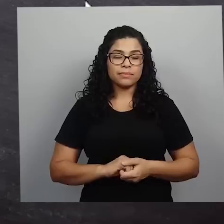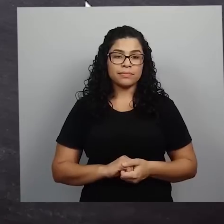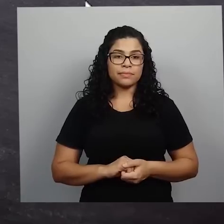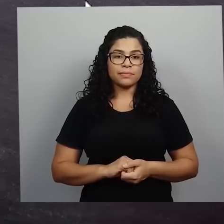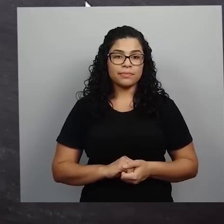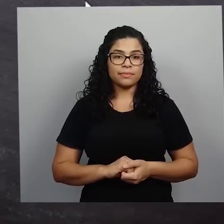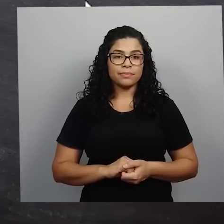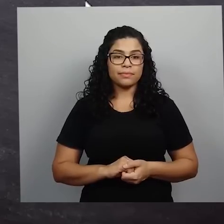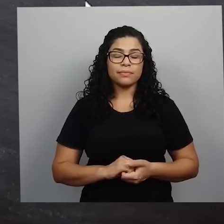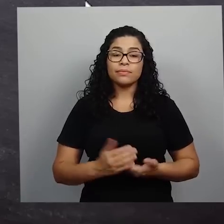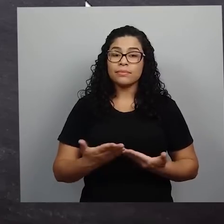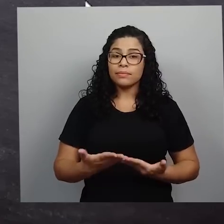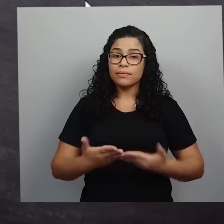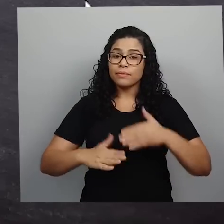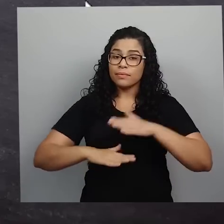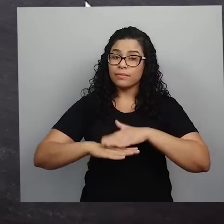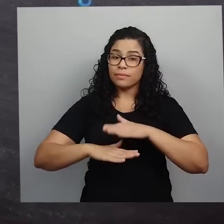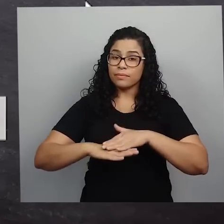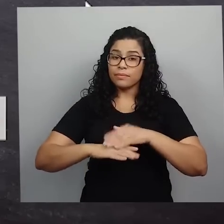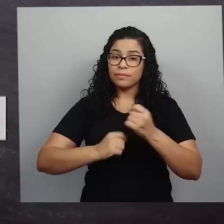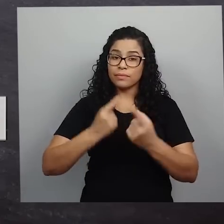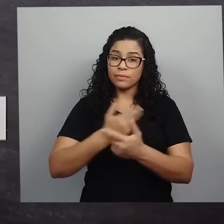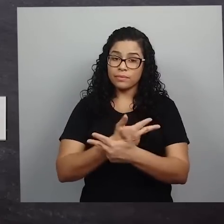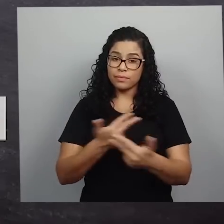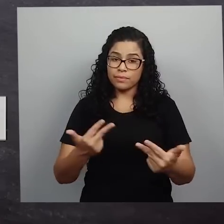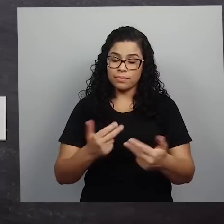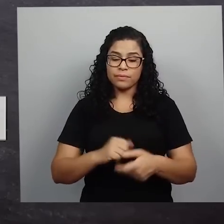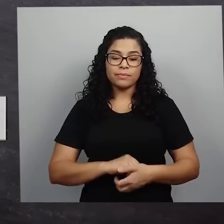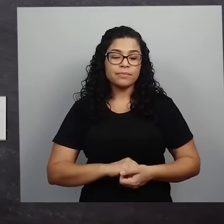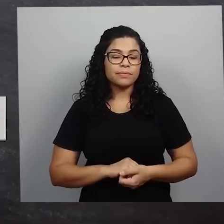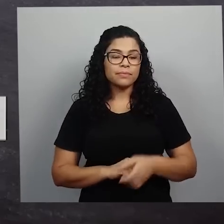fazer alguns procedimentos. Vejamos.